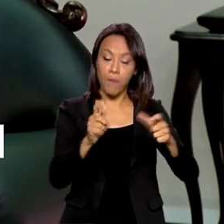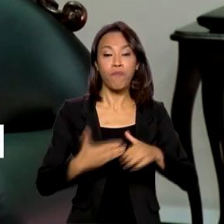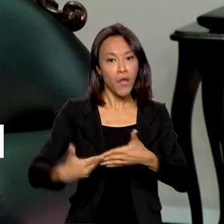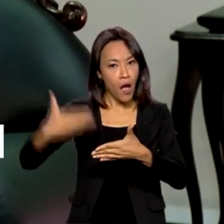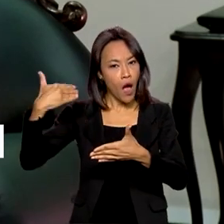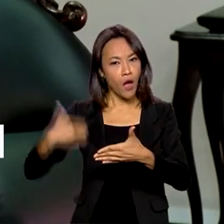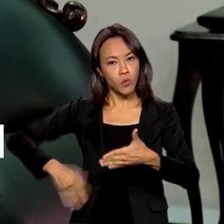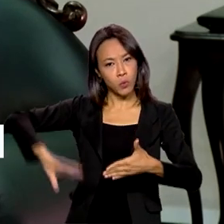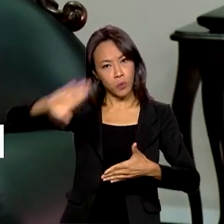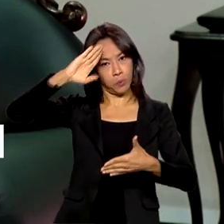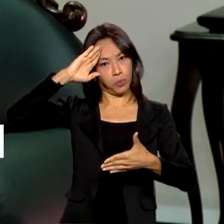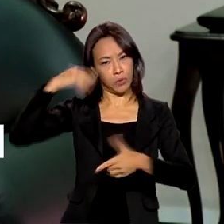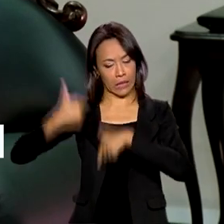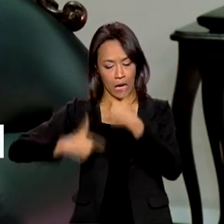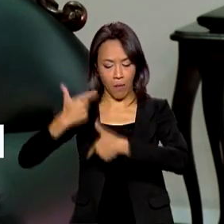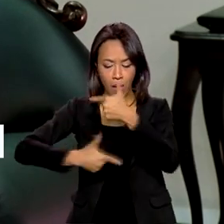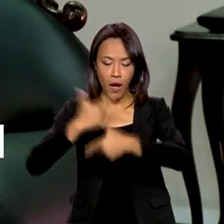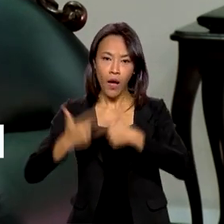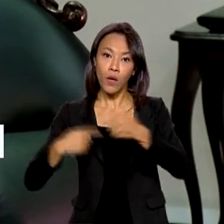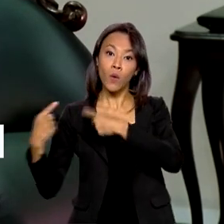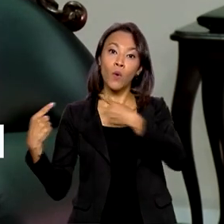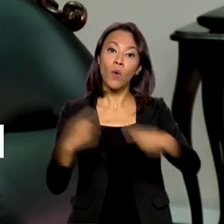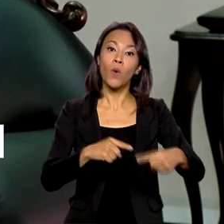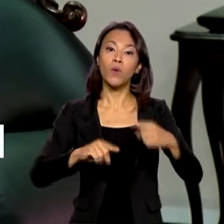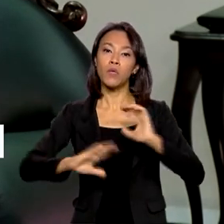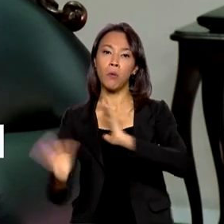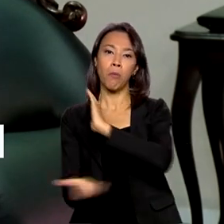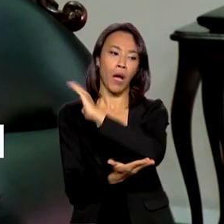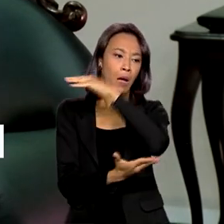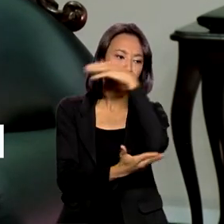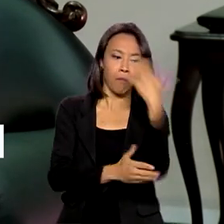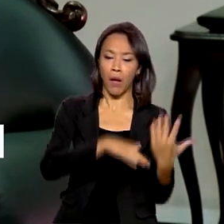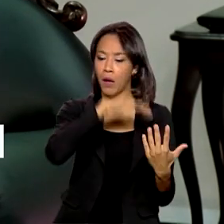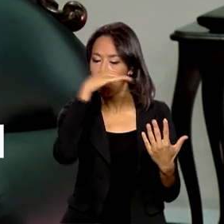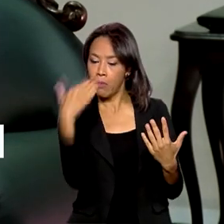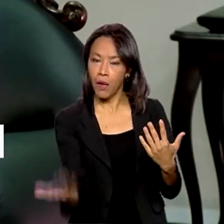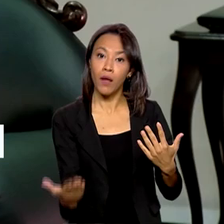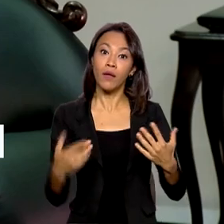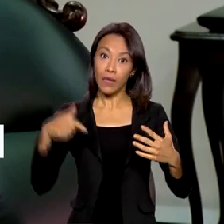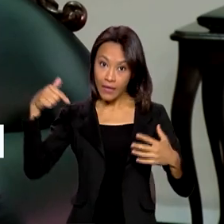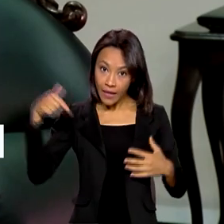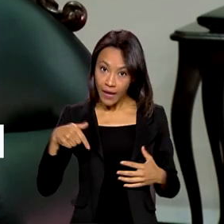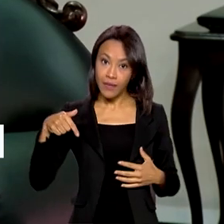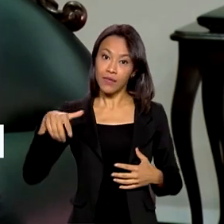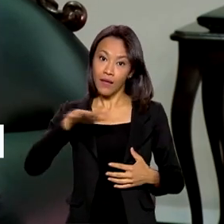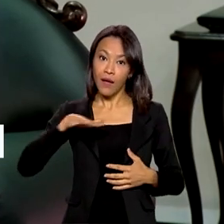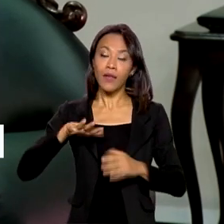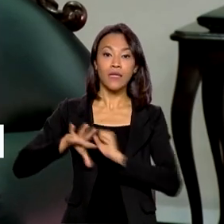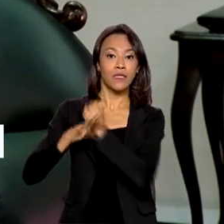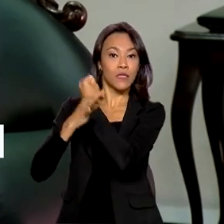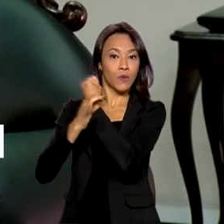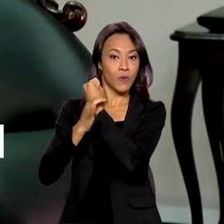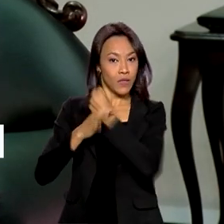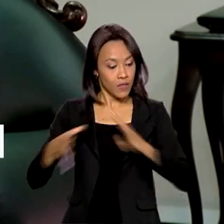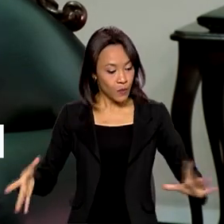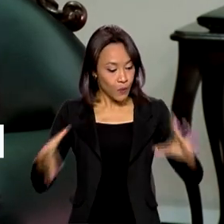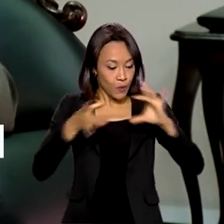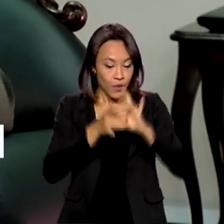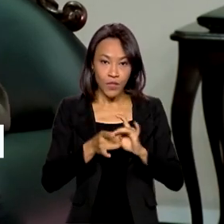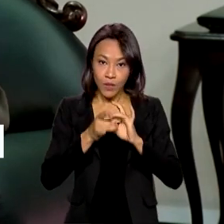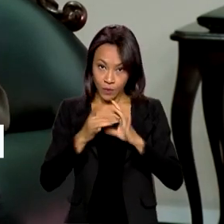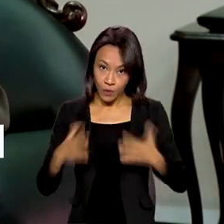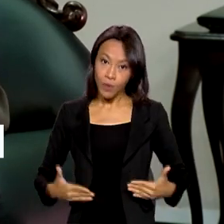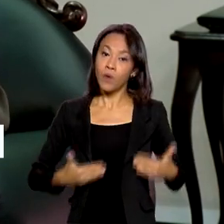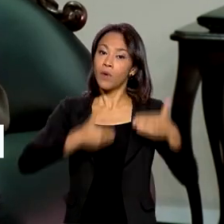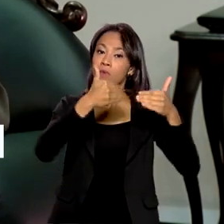um trabalho belíssimo ali de combate ao desmatamento e eu acho que essa essa parte da segurança e junto com o meio ambiente veio para